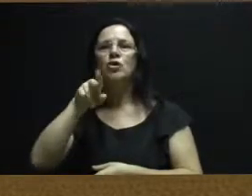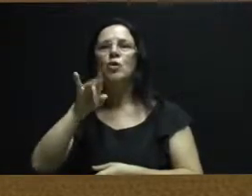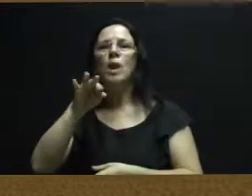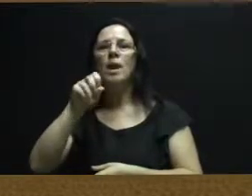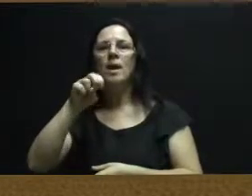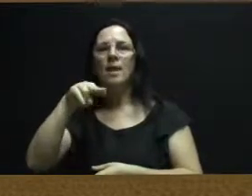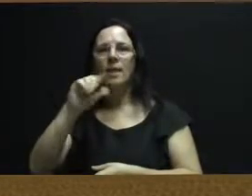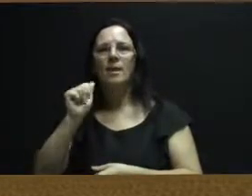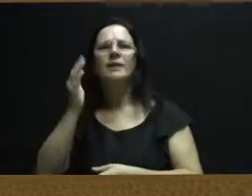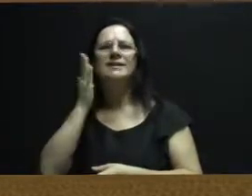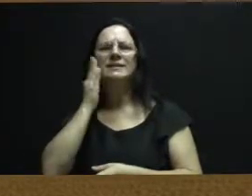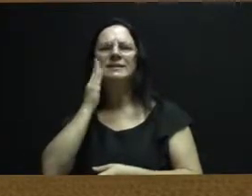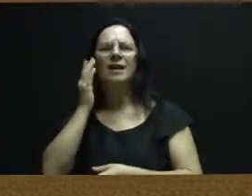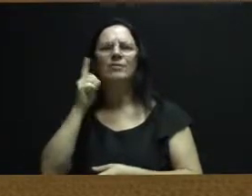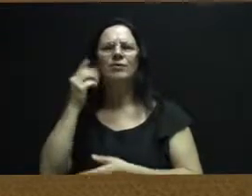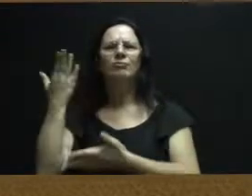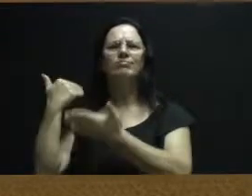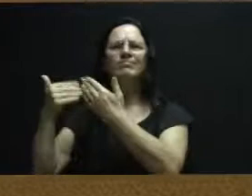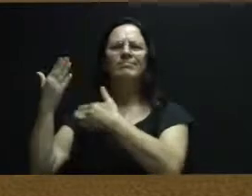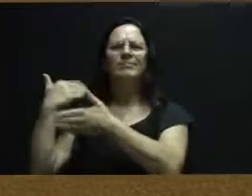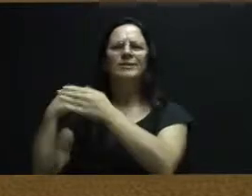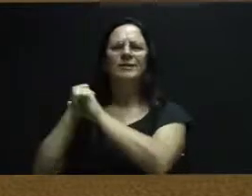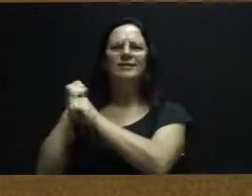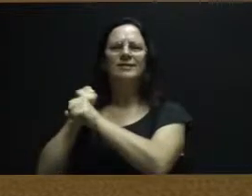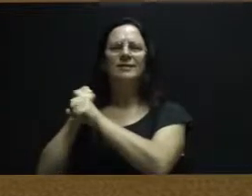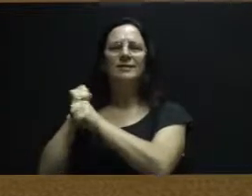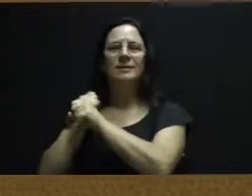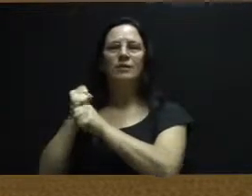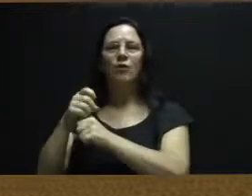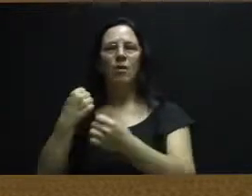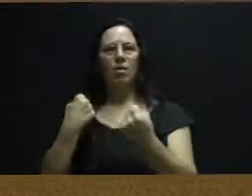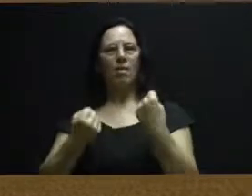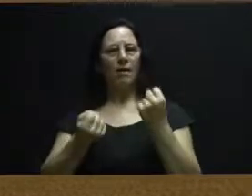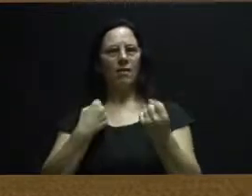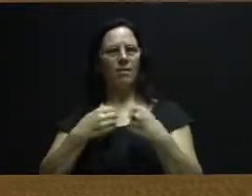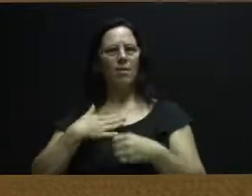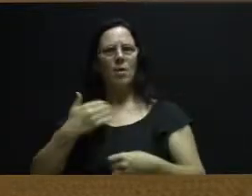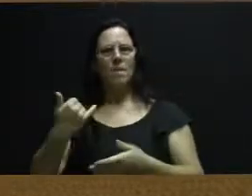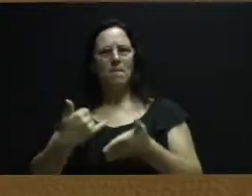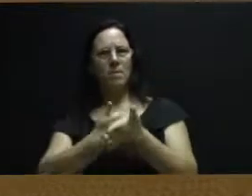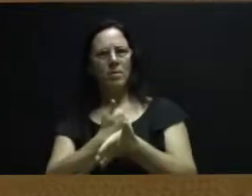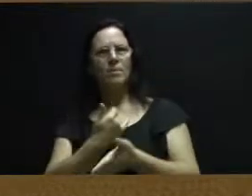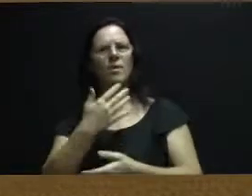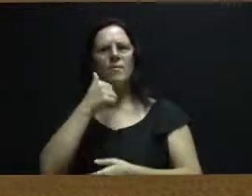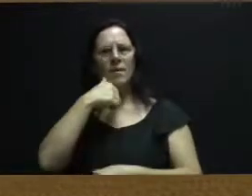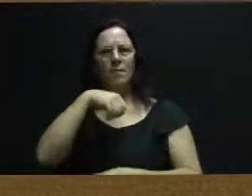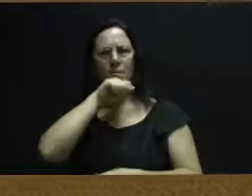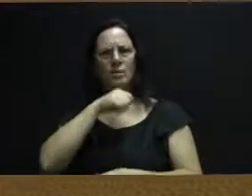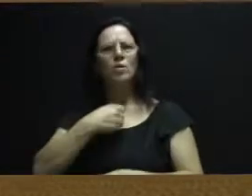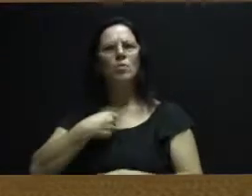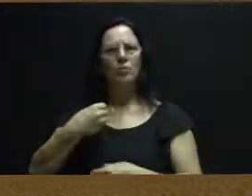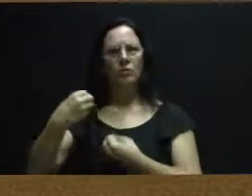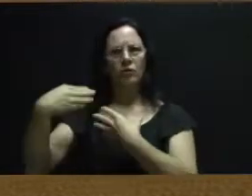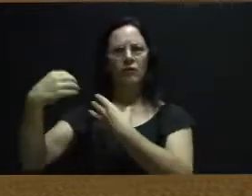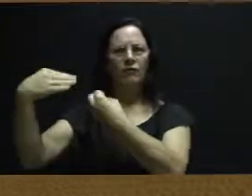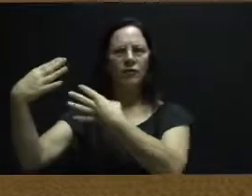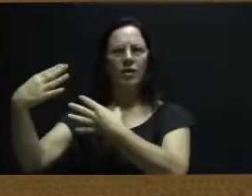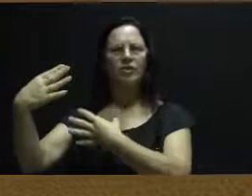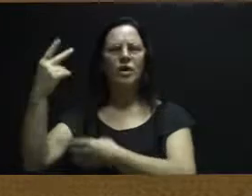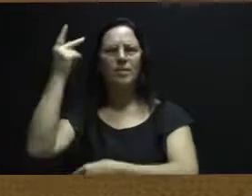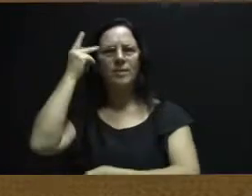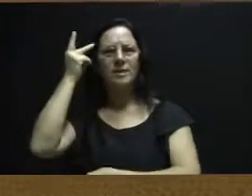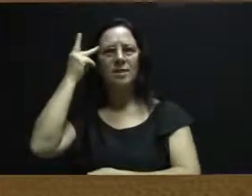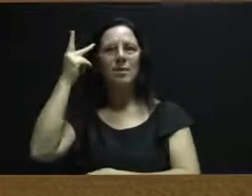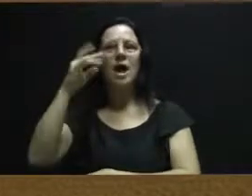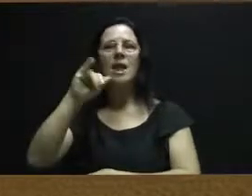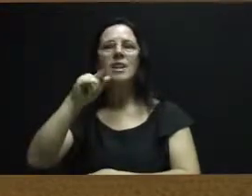eu lembro até o dia, já fazem isso há muitos anos, a Juliana foi lá na academia perguntar para minha mãe se ela deveria ir para São Caetano. E deu no que